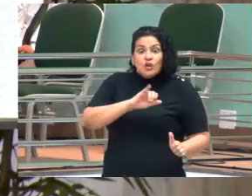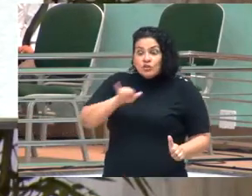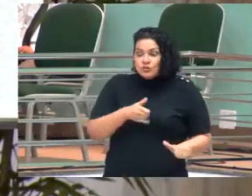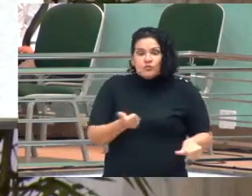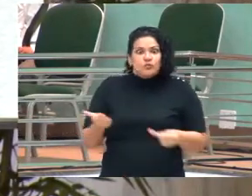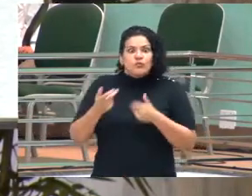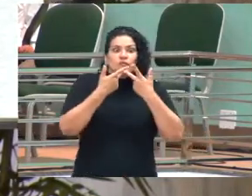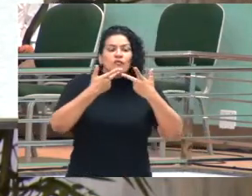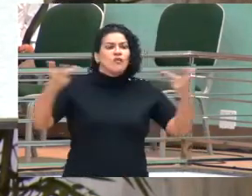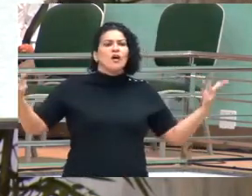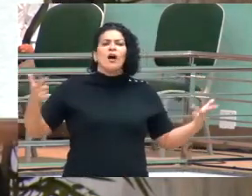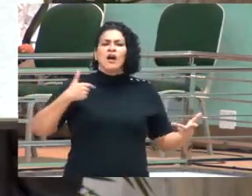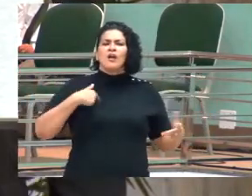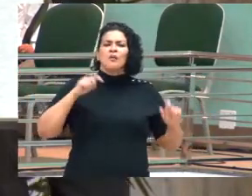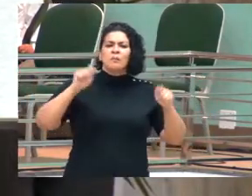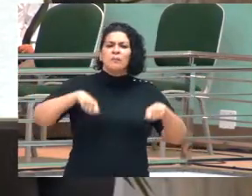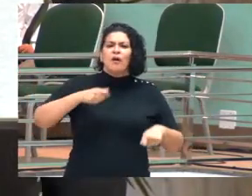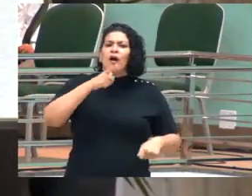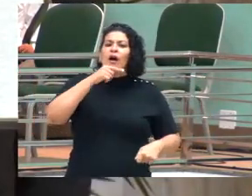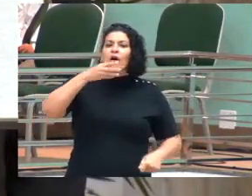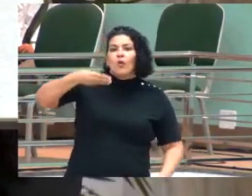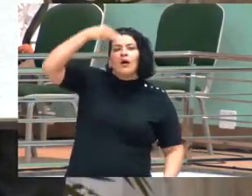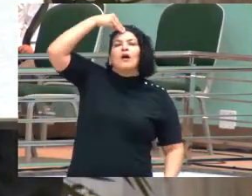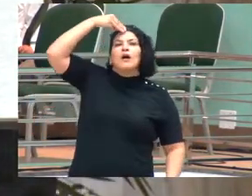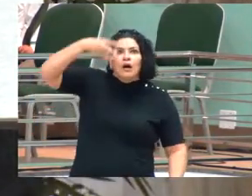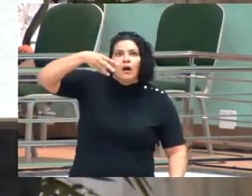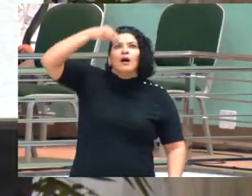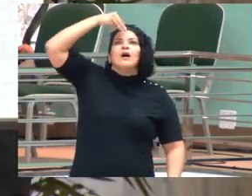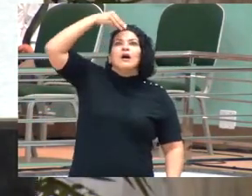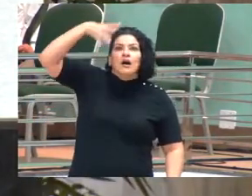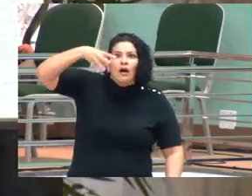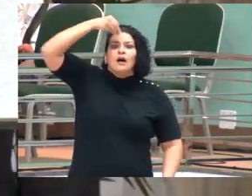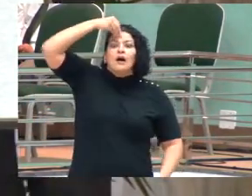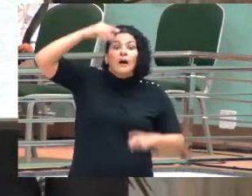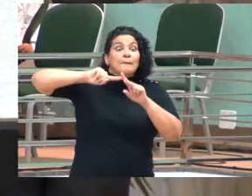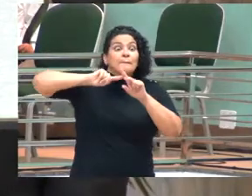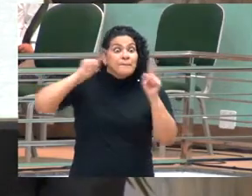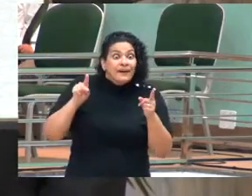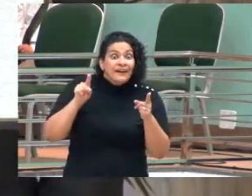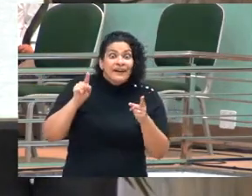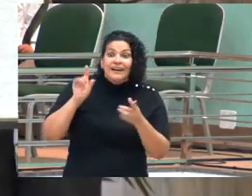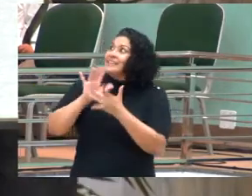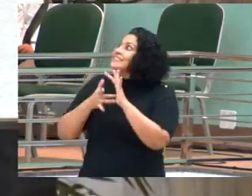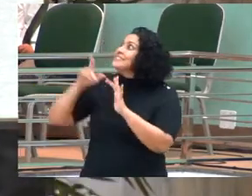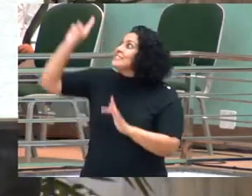mas virá alguém que é maior do que eu, e este vos batizará com o Espírito Santo.